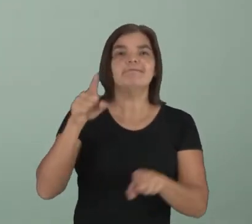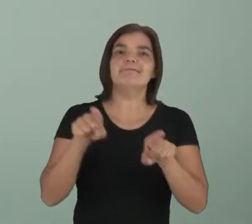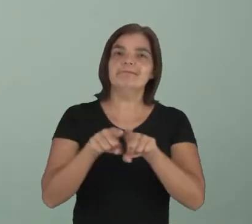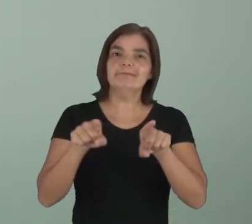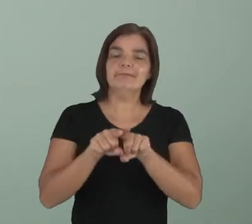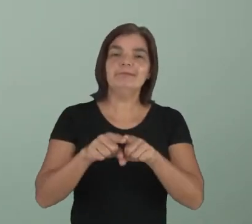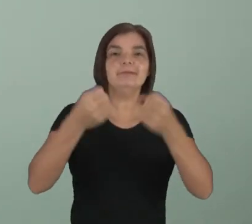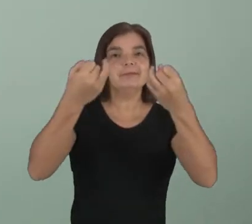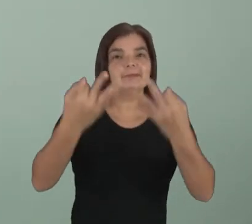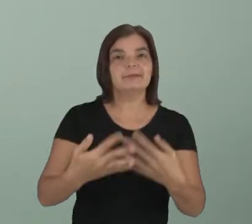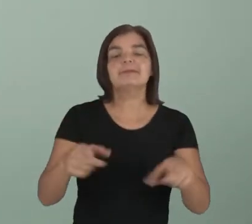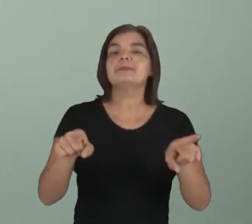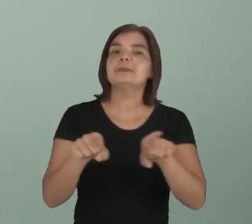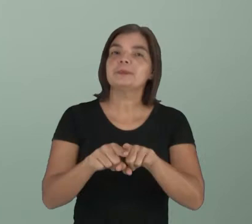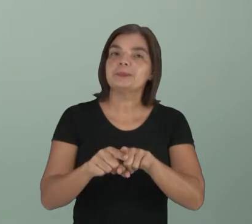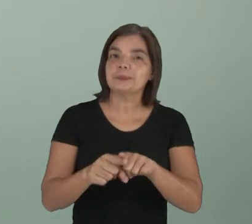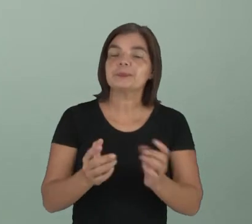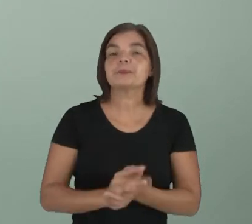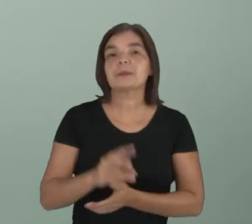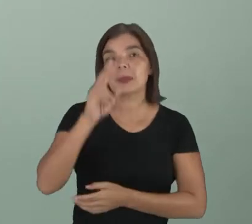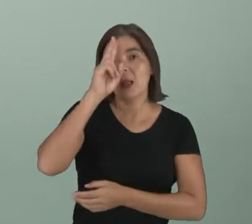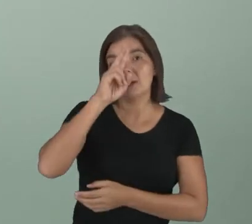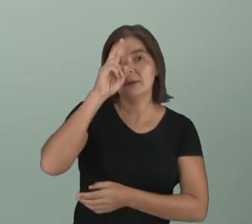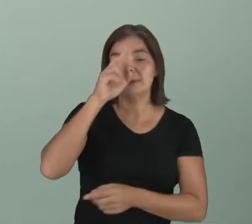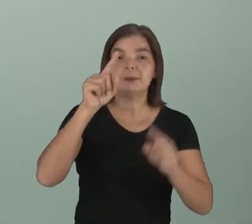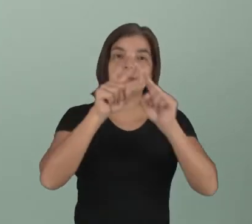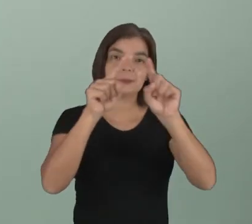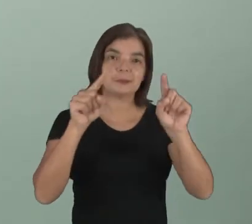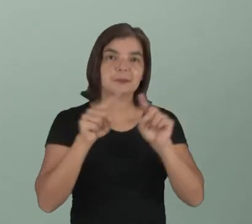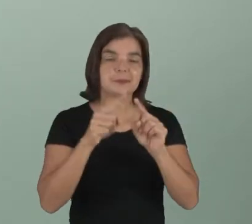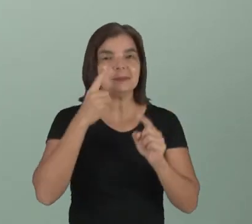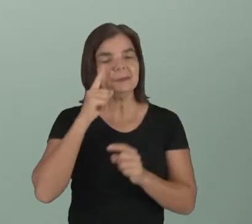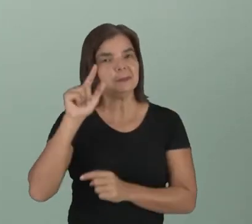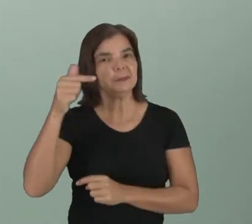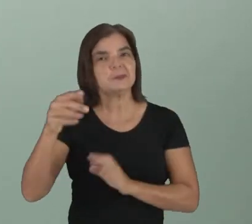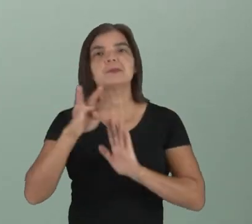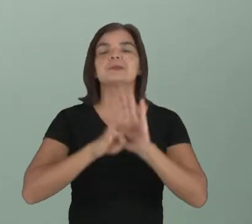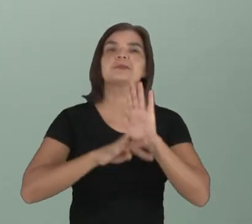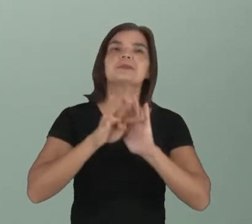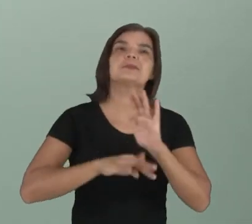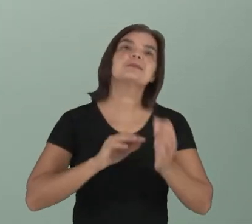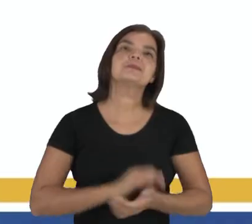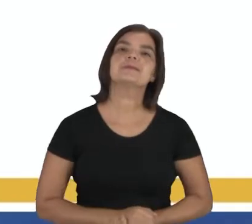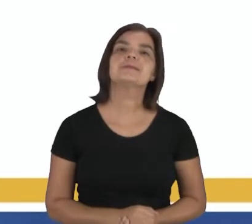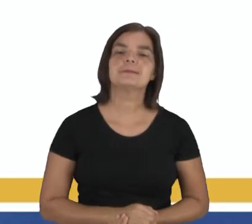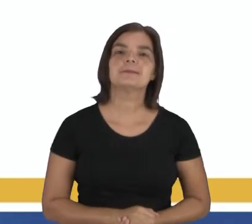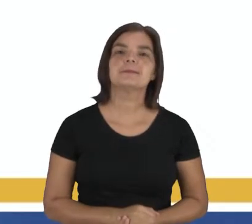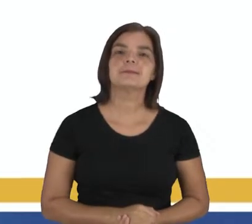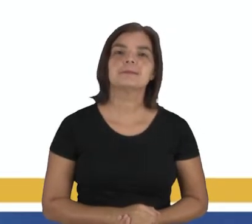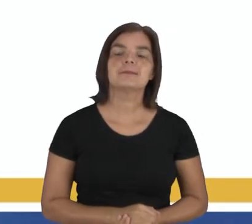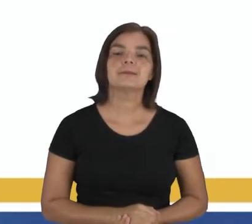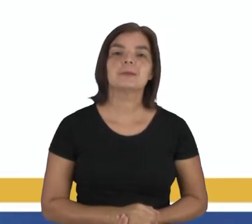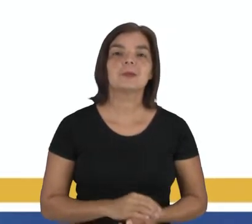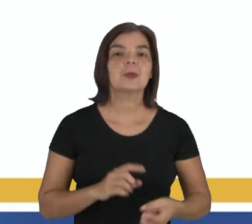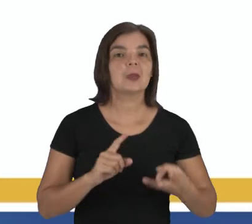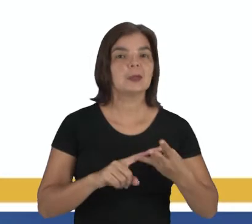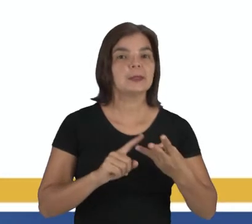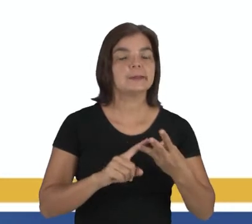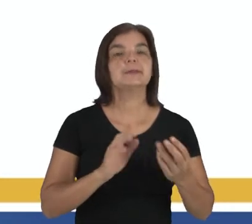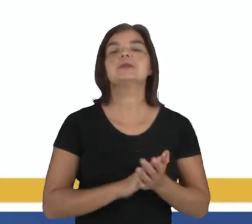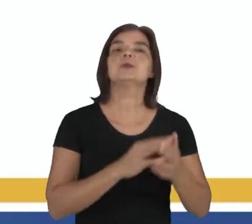sobre aquilo que está sendo colocado na história em quadrinho. Vamos ver outro texto. Texto